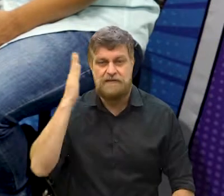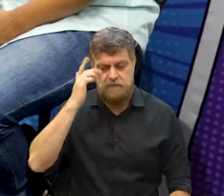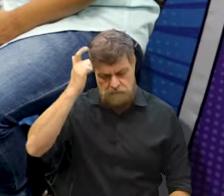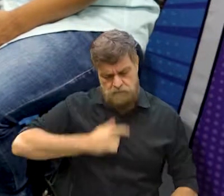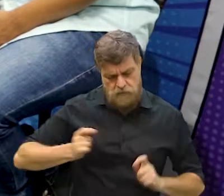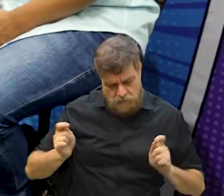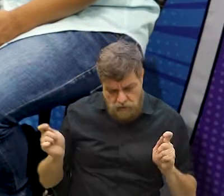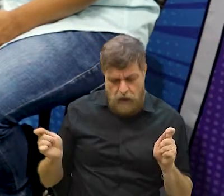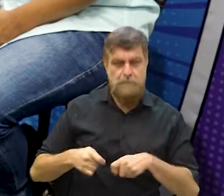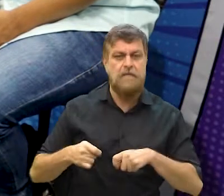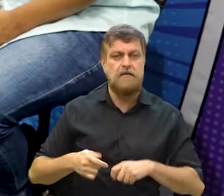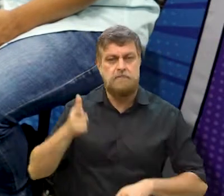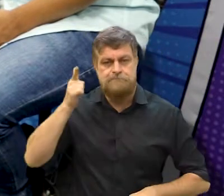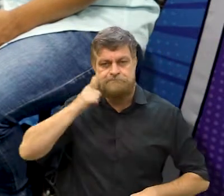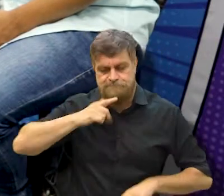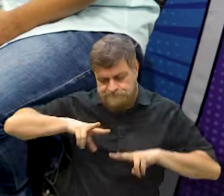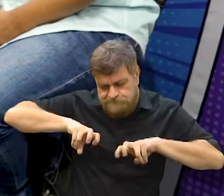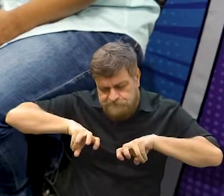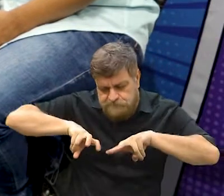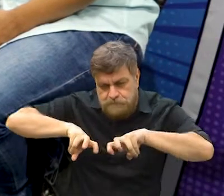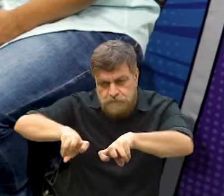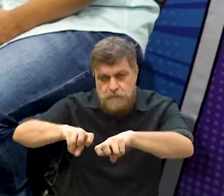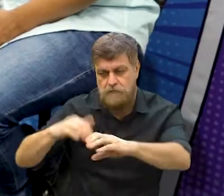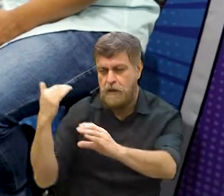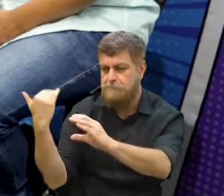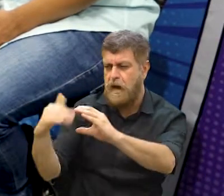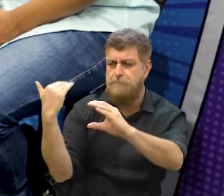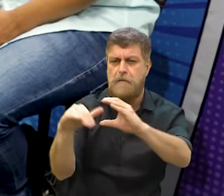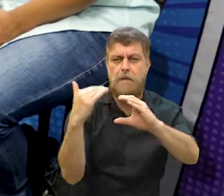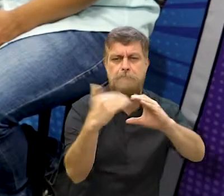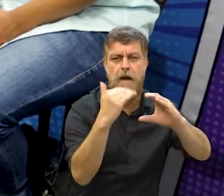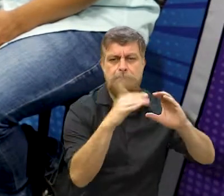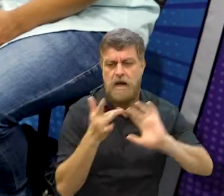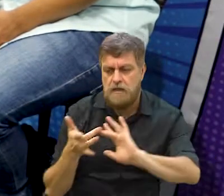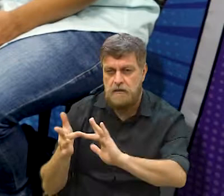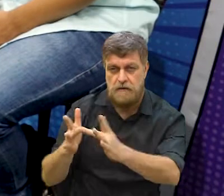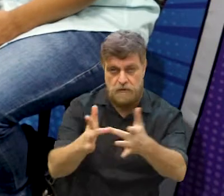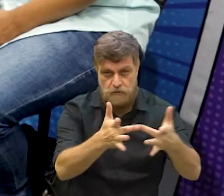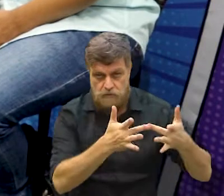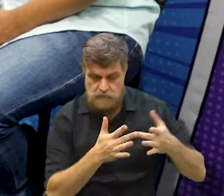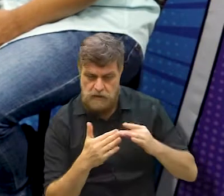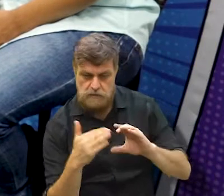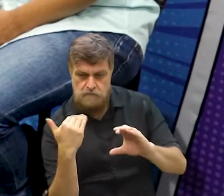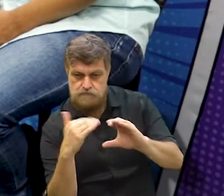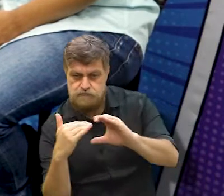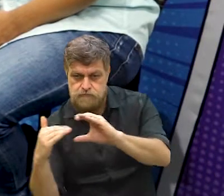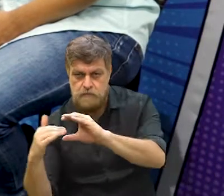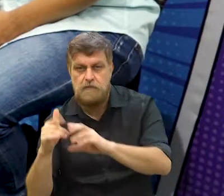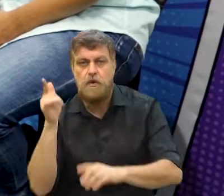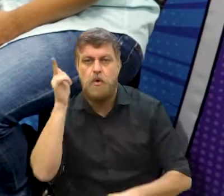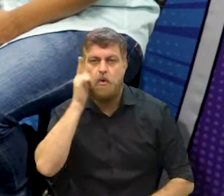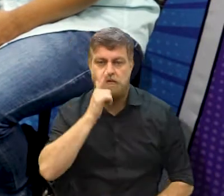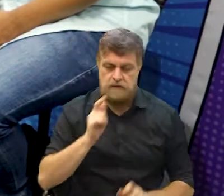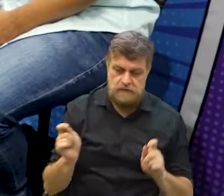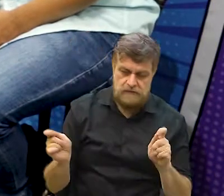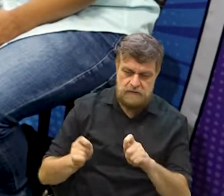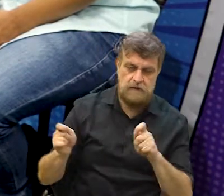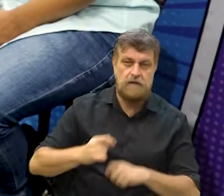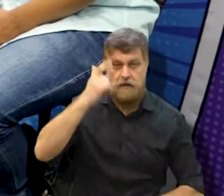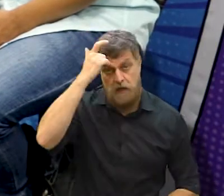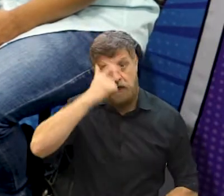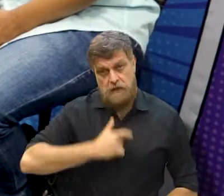no projeto, desbrava, vai, manda e-mail, faz contato, manda mensagem e você vai